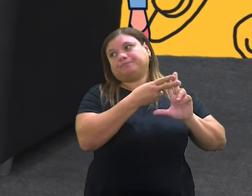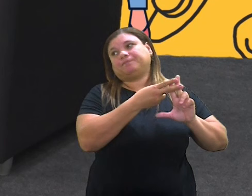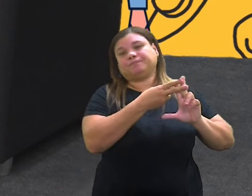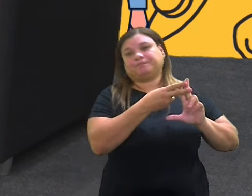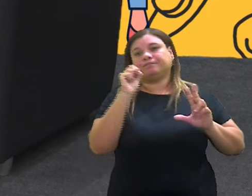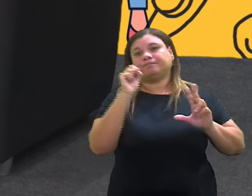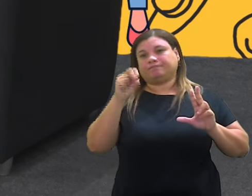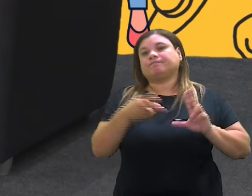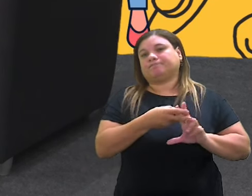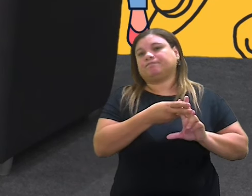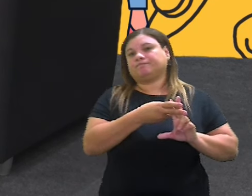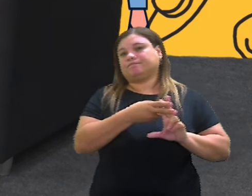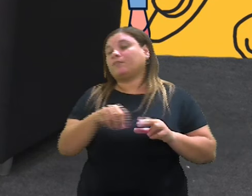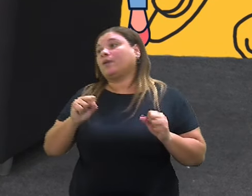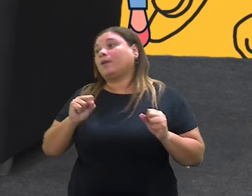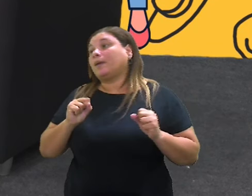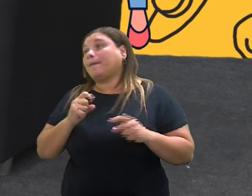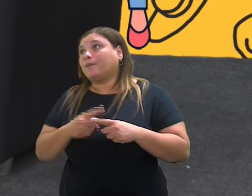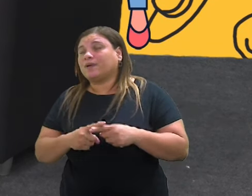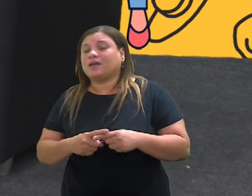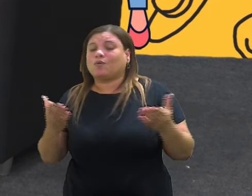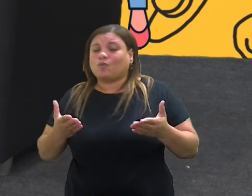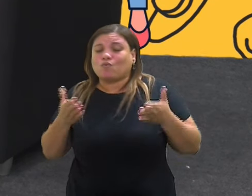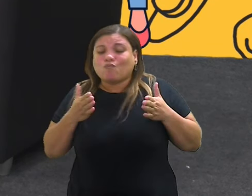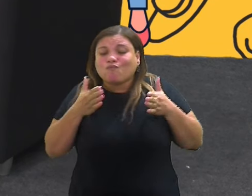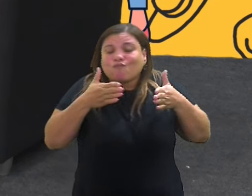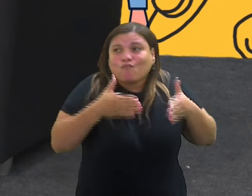Deus. Mas ela prevê isso, né?